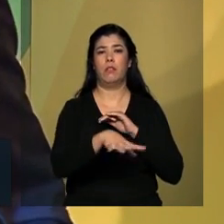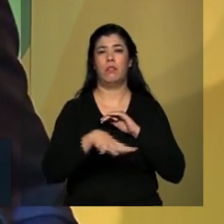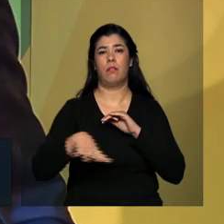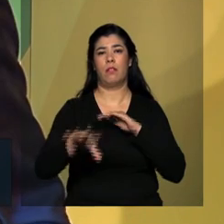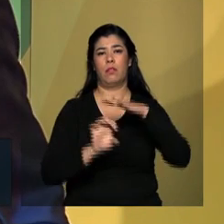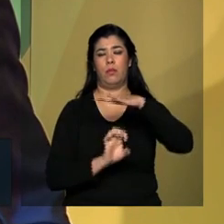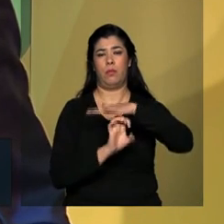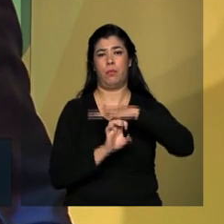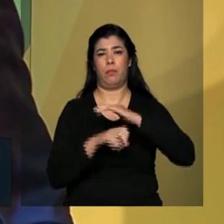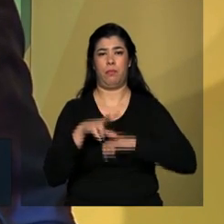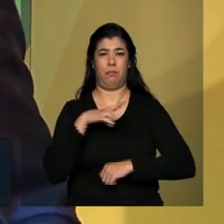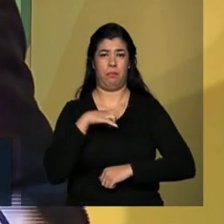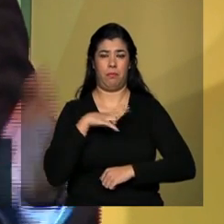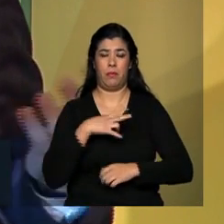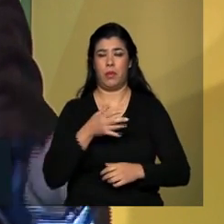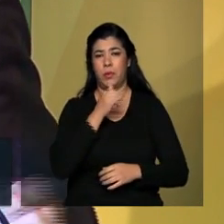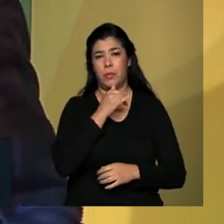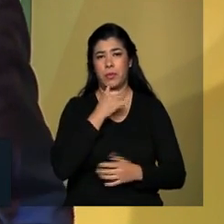Digamos,